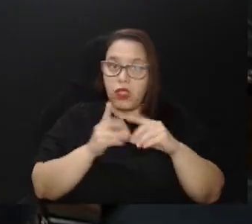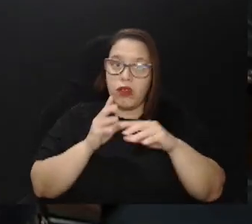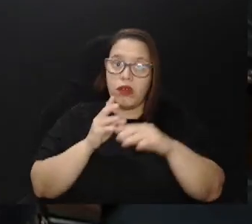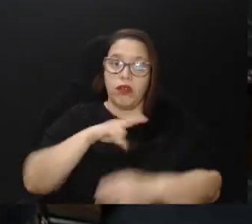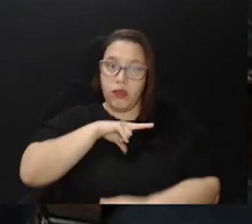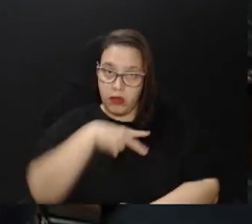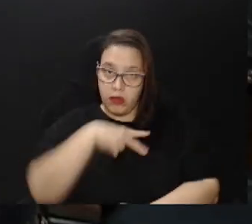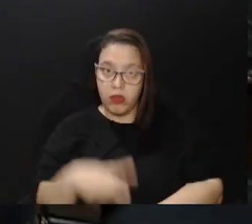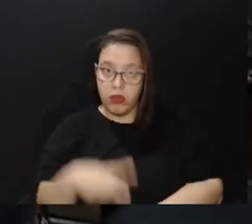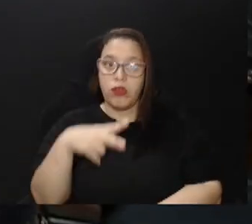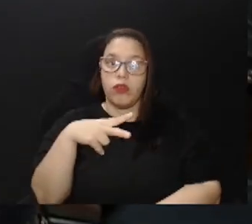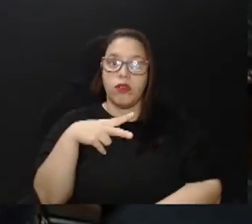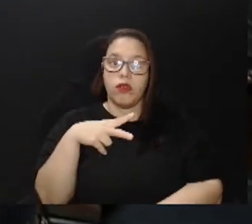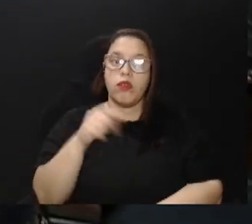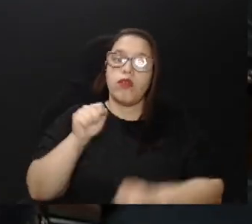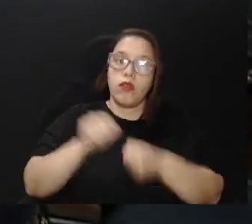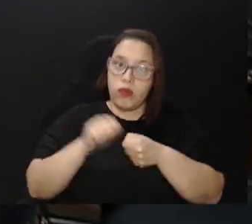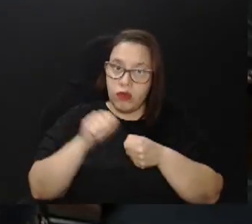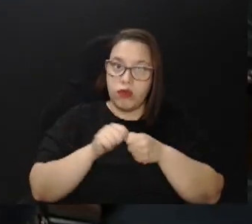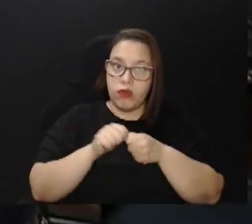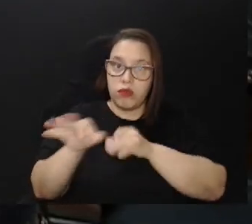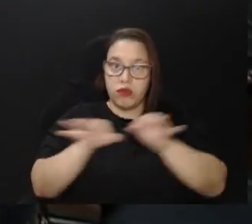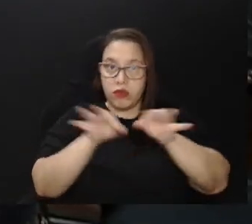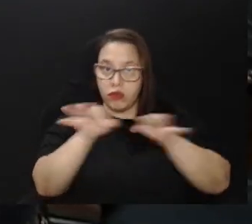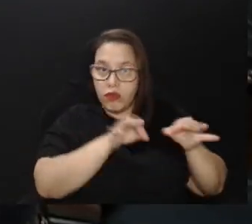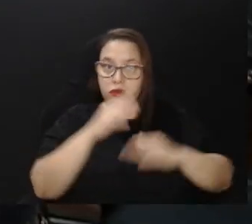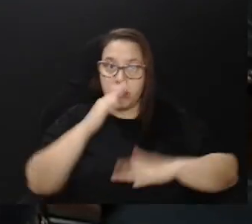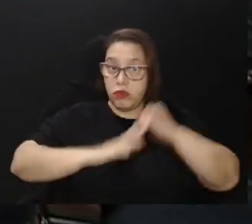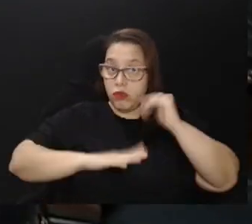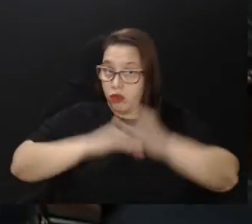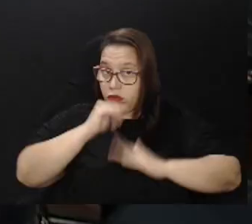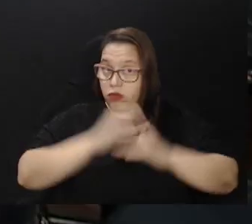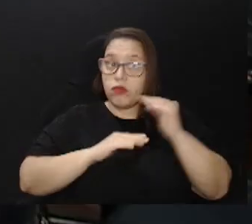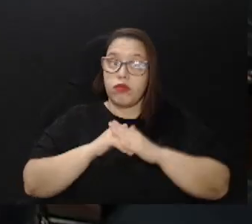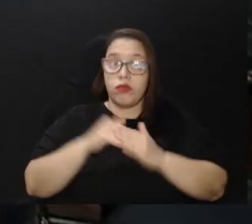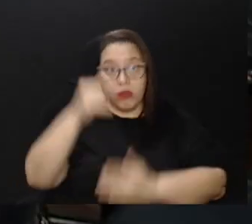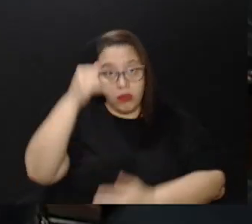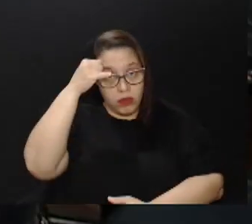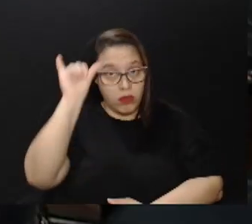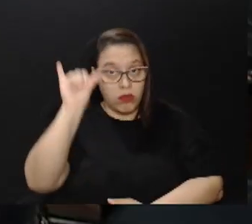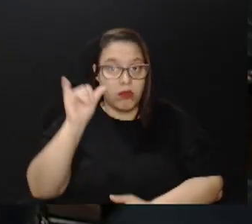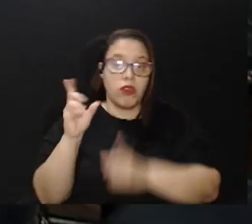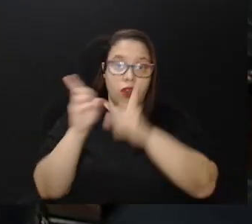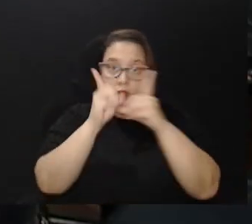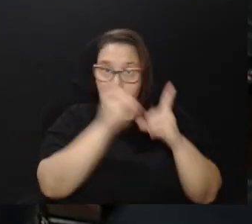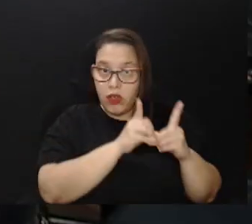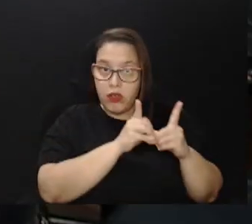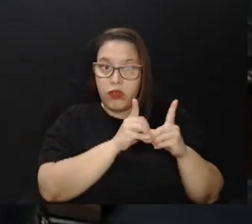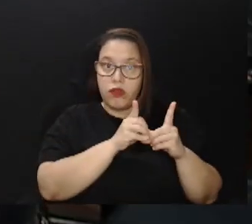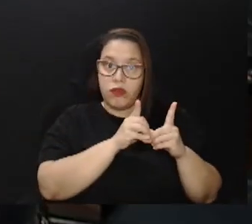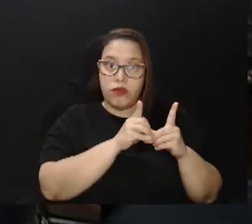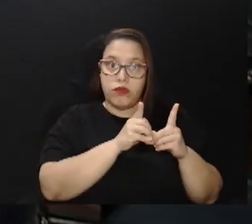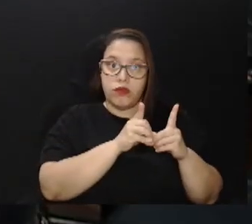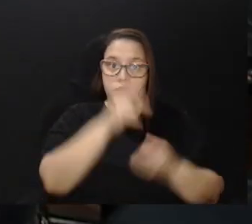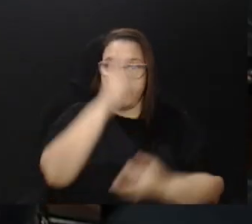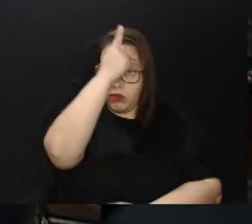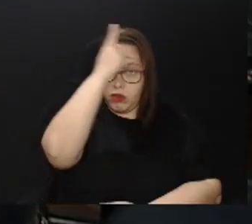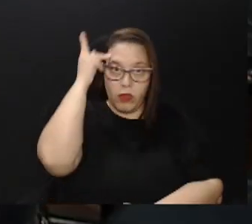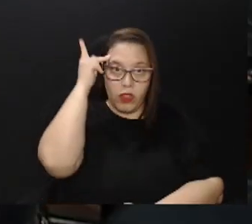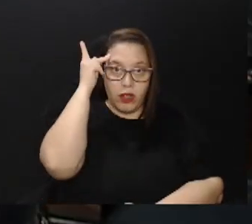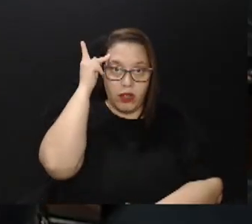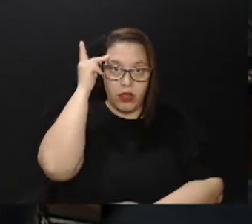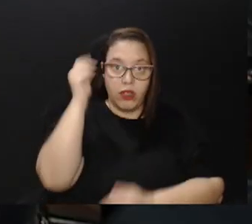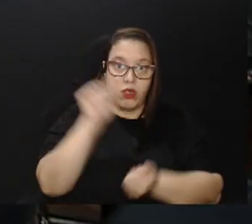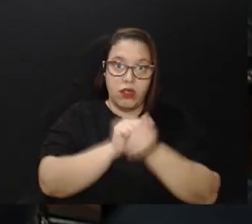fazer o serviço que estava previsto, atender as pessoas, encaixar, só que aí eles viram que